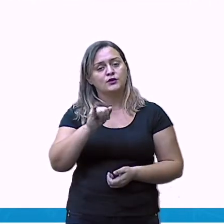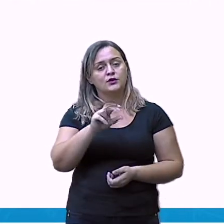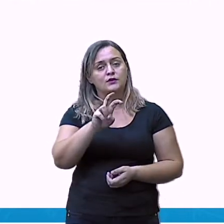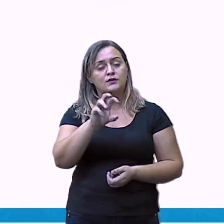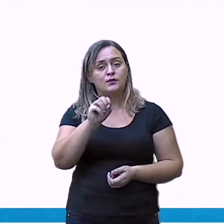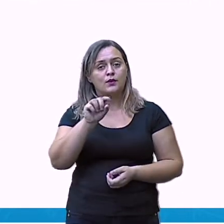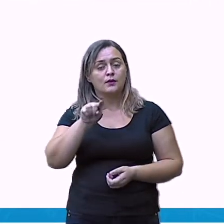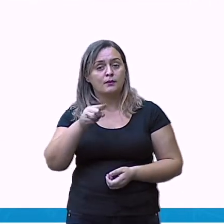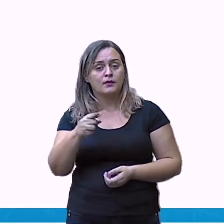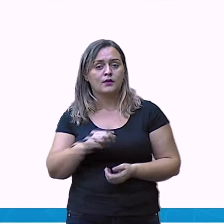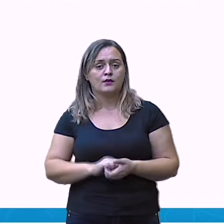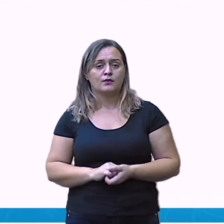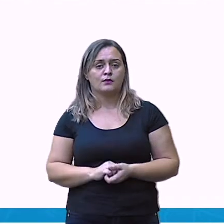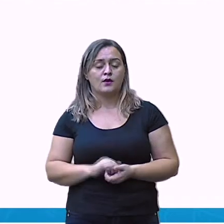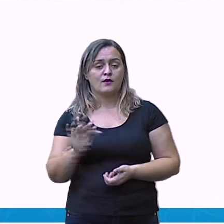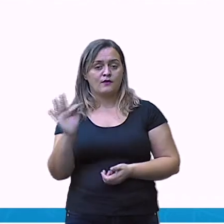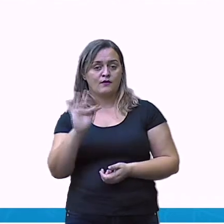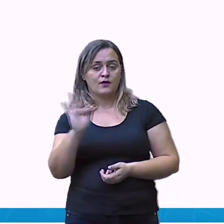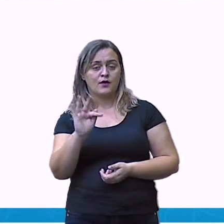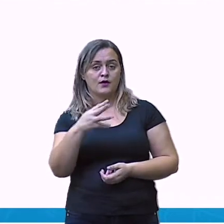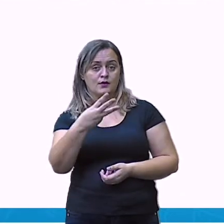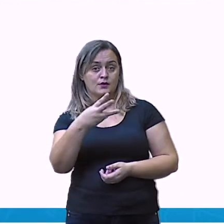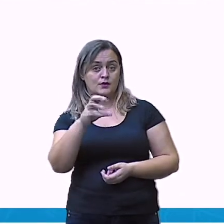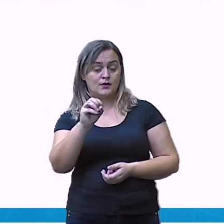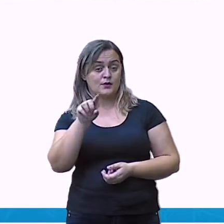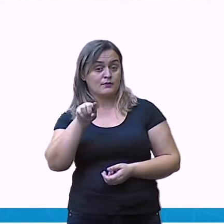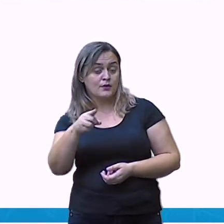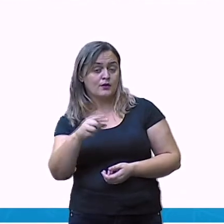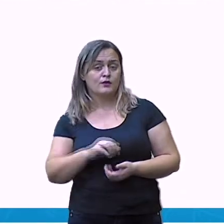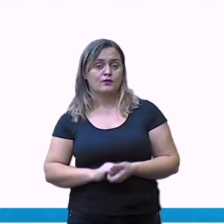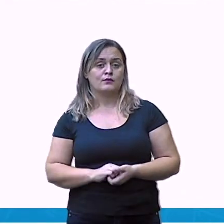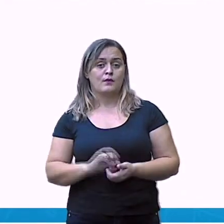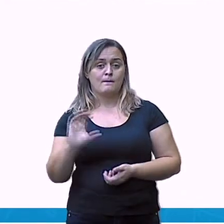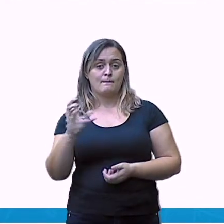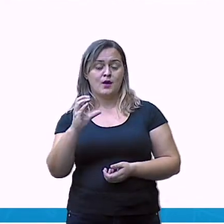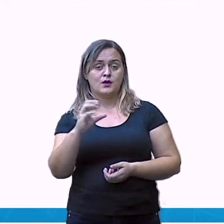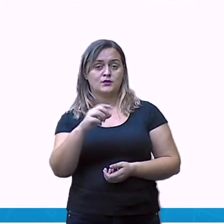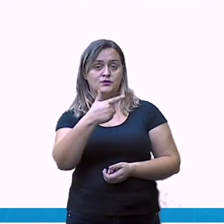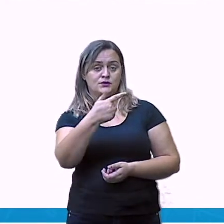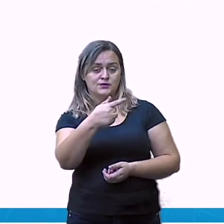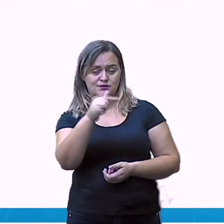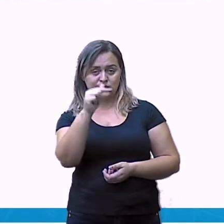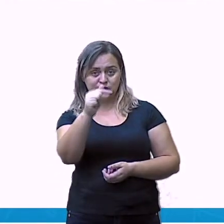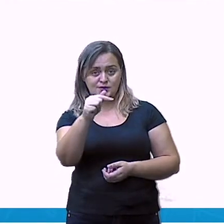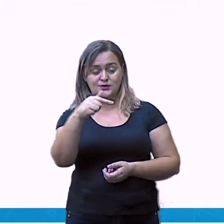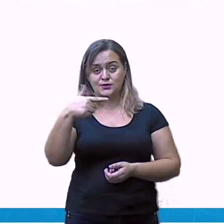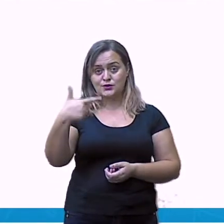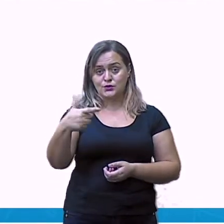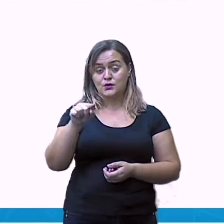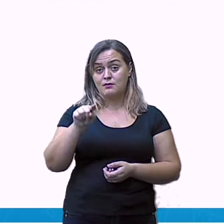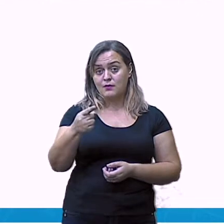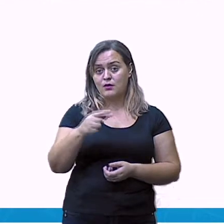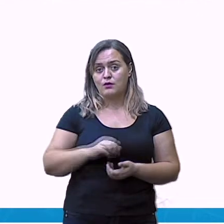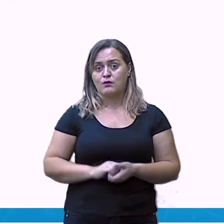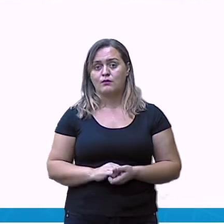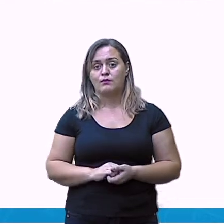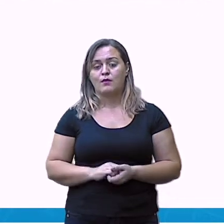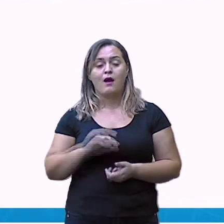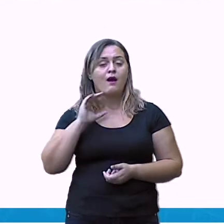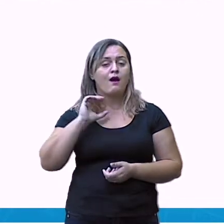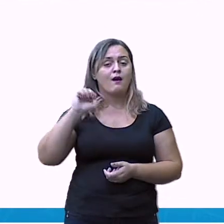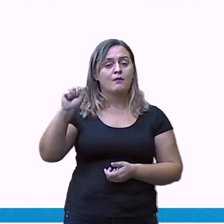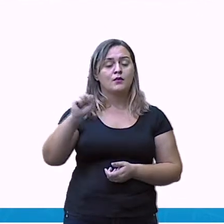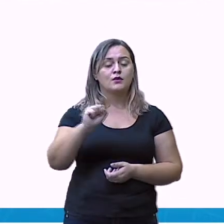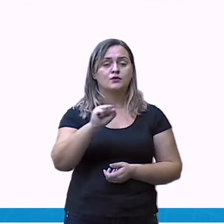mil, fevereiro, 30 mil, março, 72 mil,